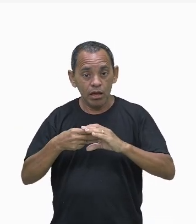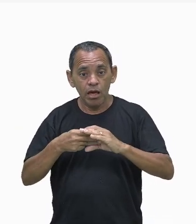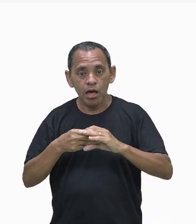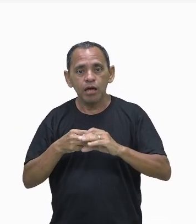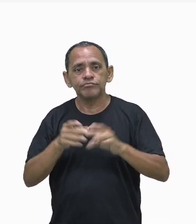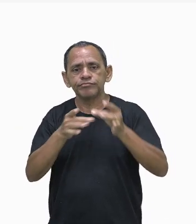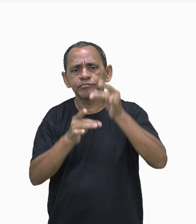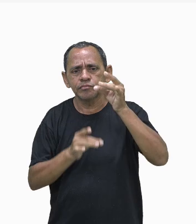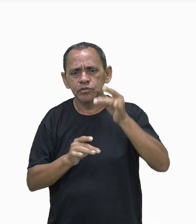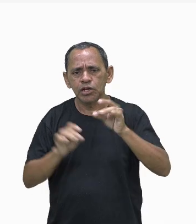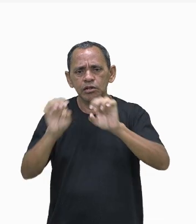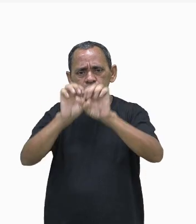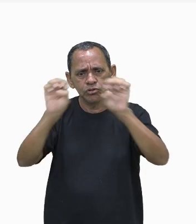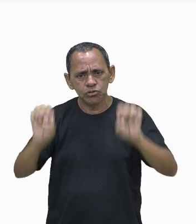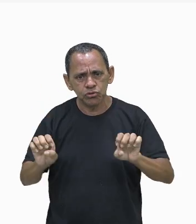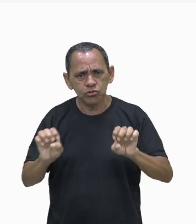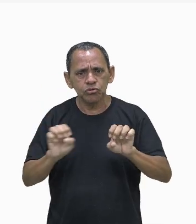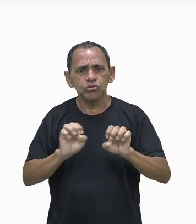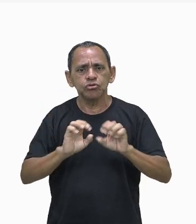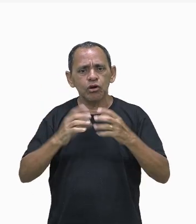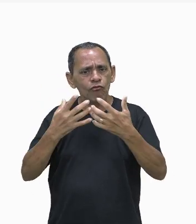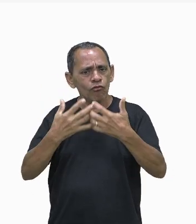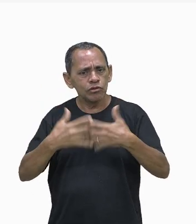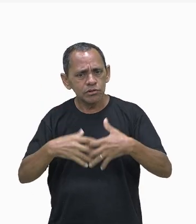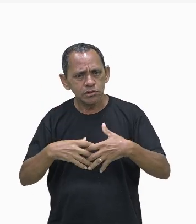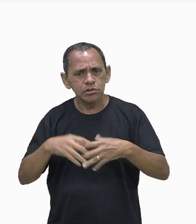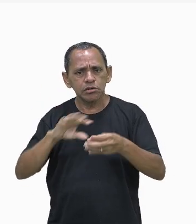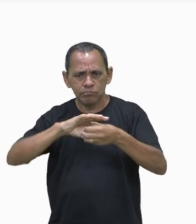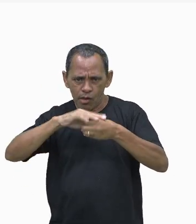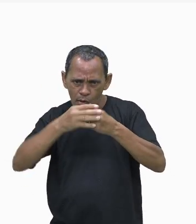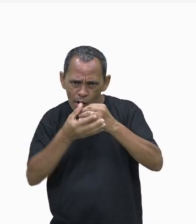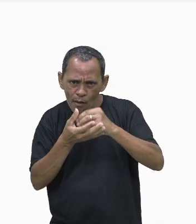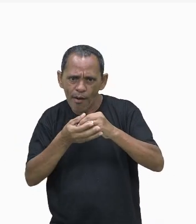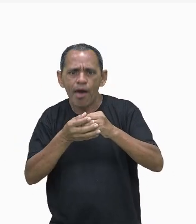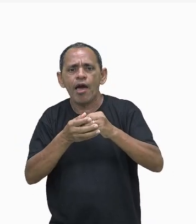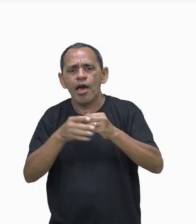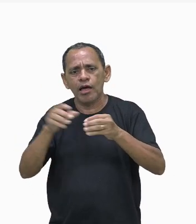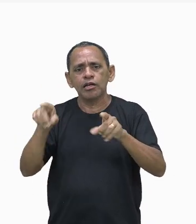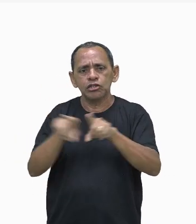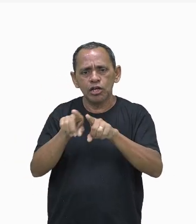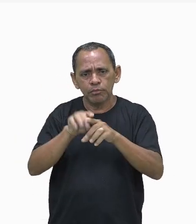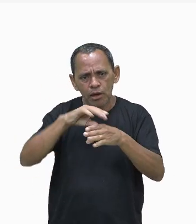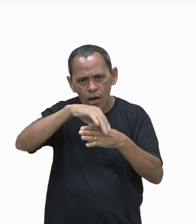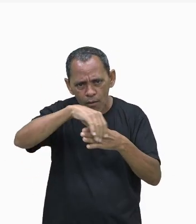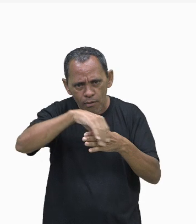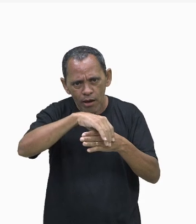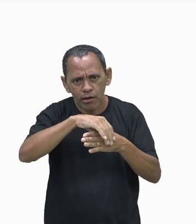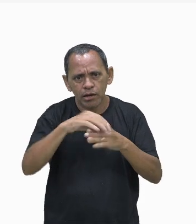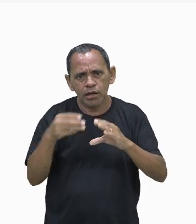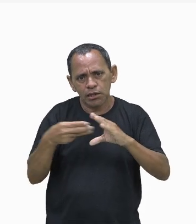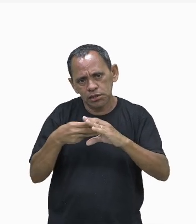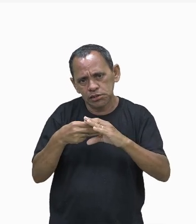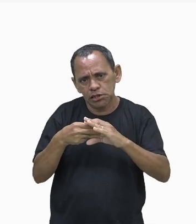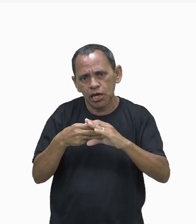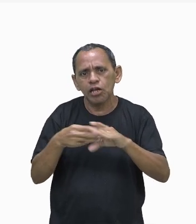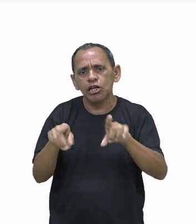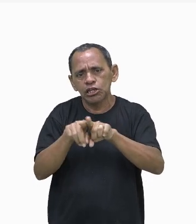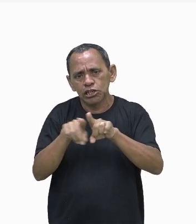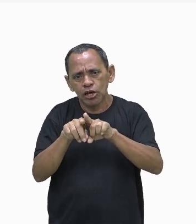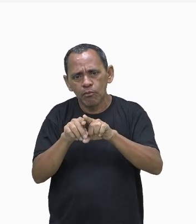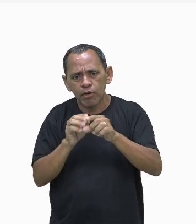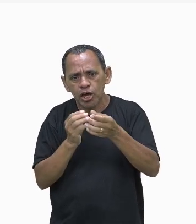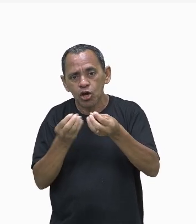a estrutura e função da membrana plasmática e da parede celular, assim como sua